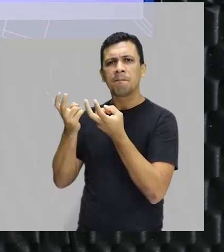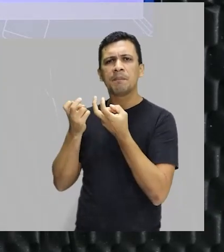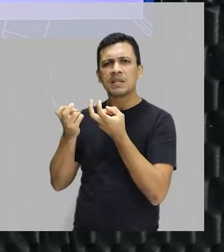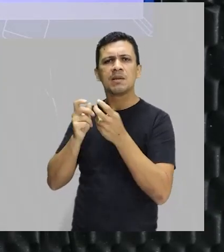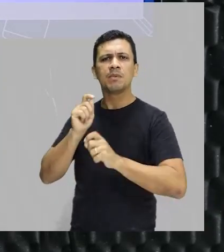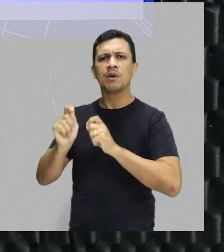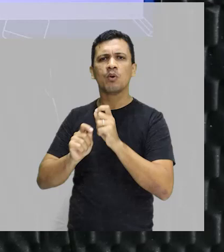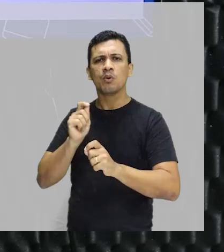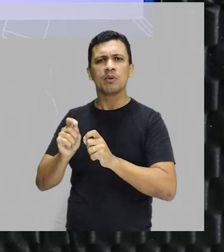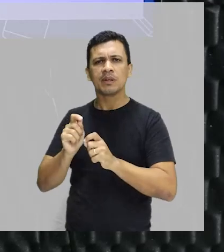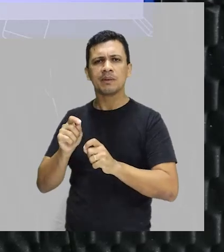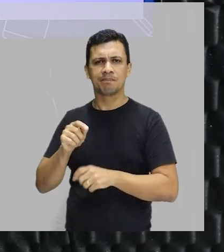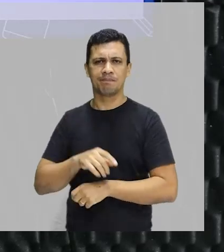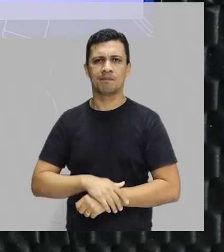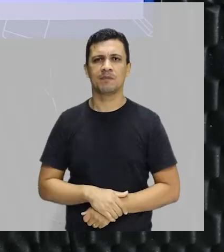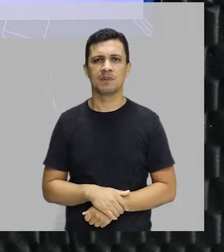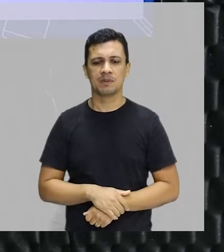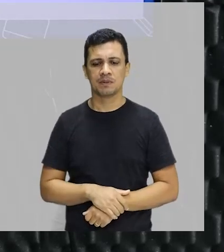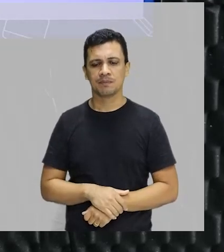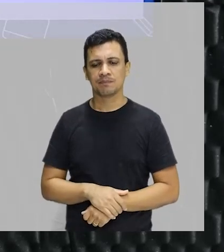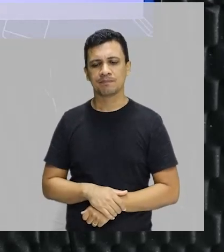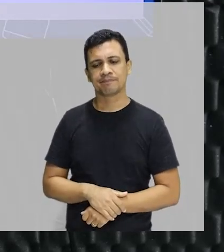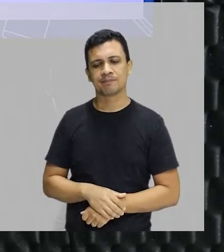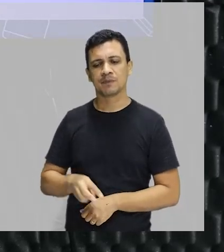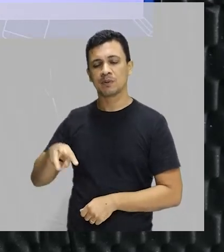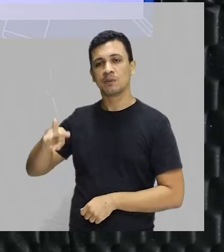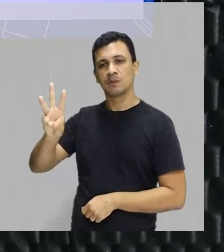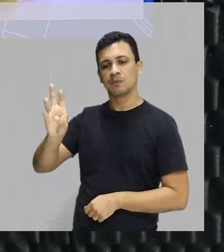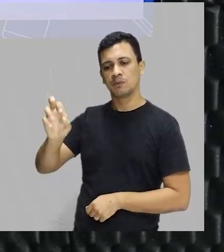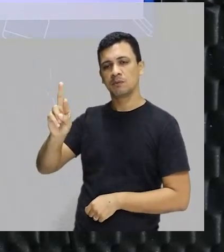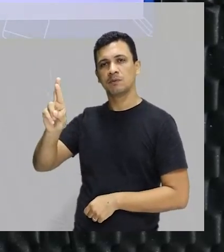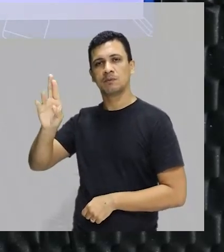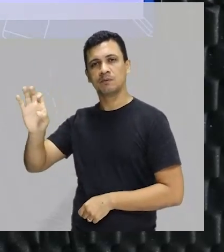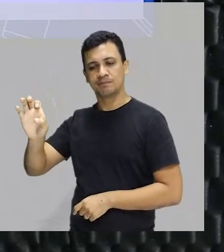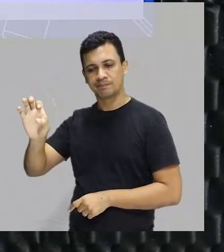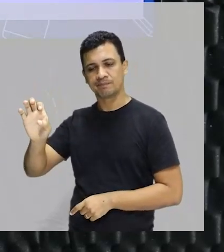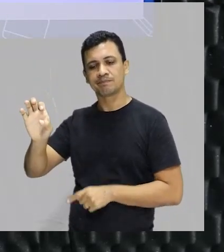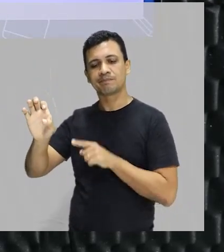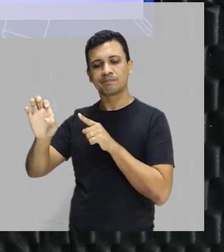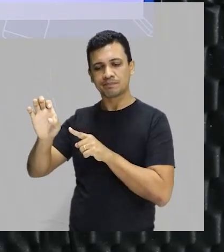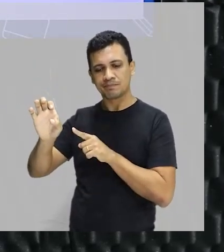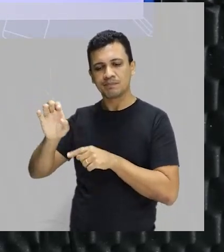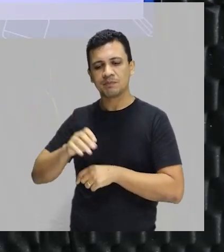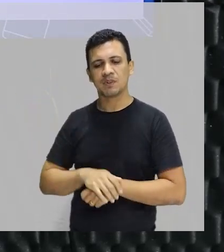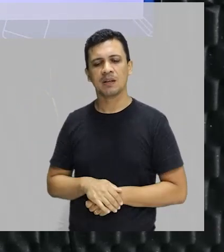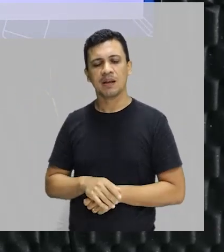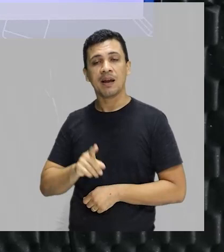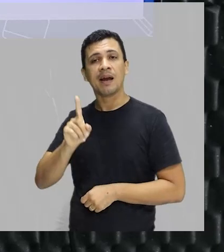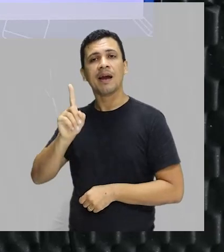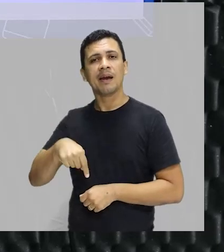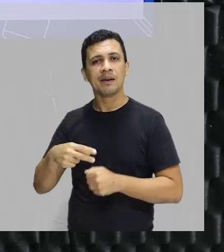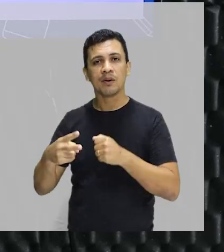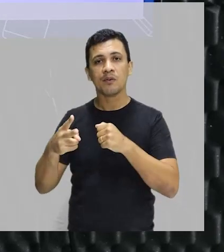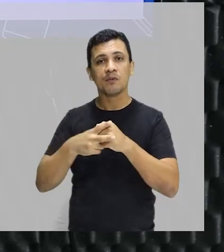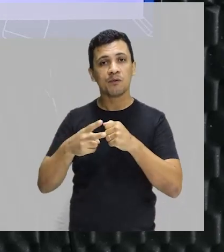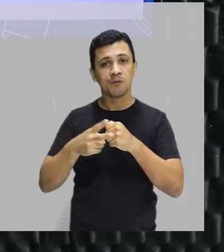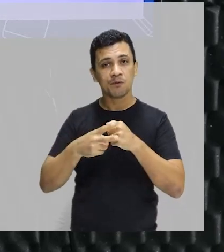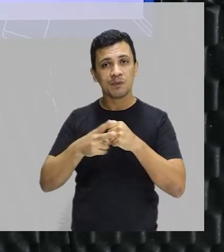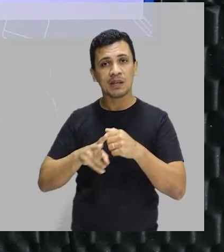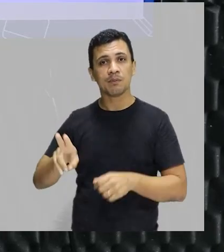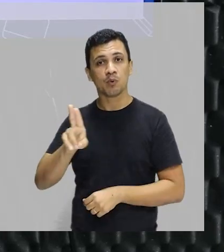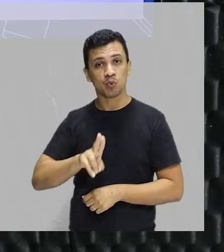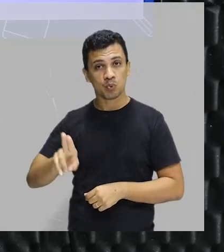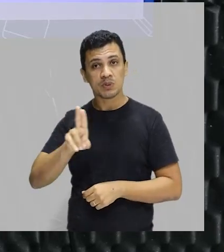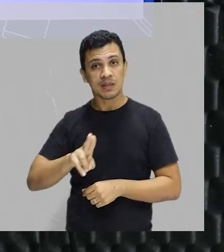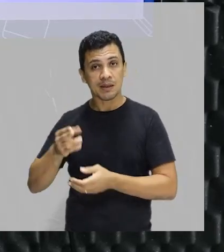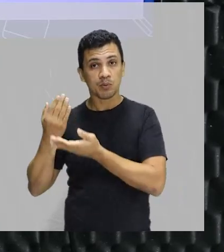nós falamos na nossa aula? Were, que está aqui, que está lá na frase the comics were, ele é um verbo utilizado